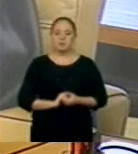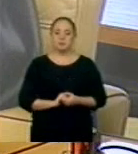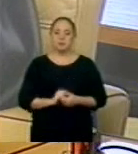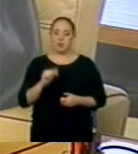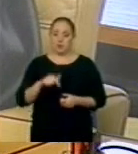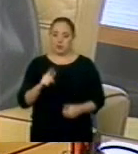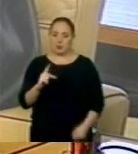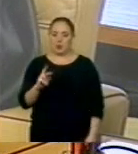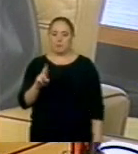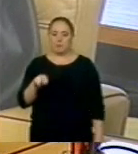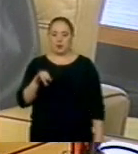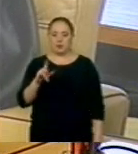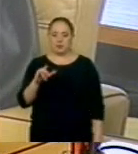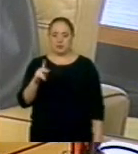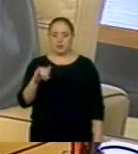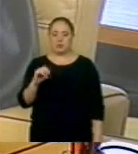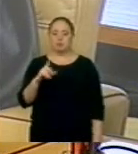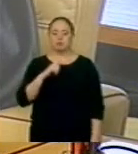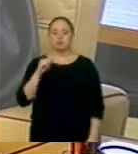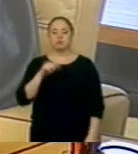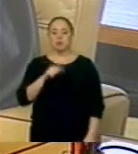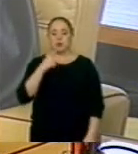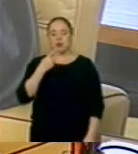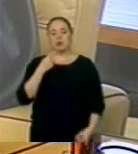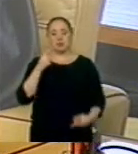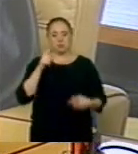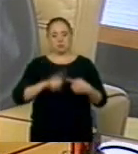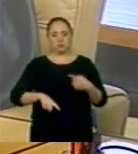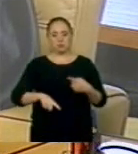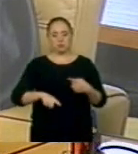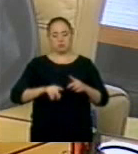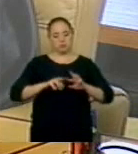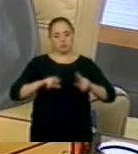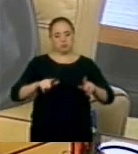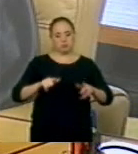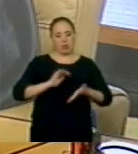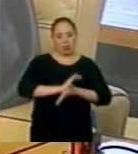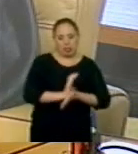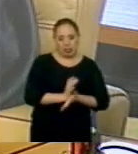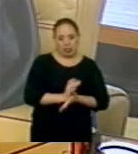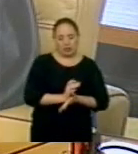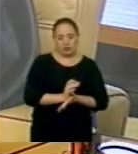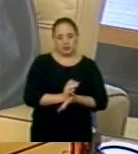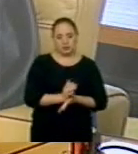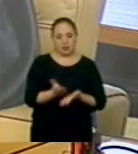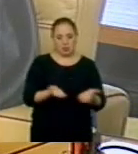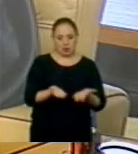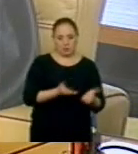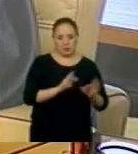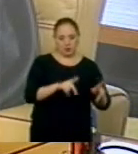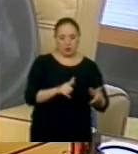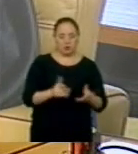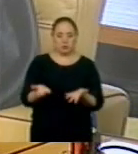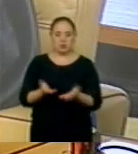princípio encontra na proibição de tratamentos discriminatórios e na vedação da instituição